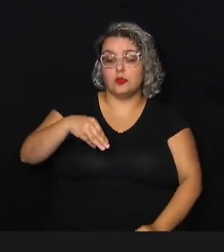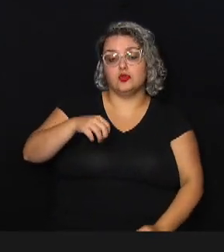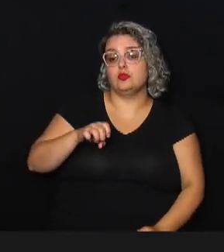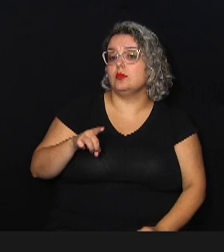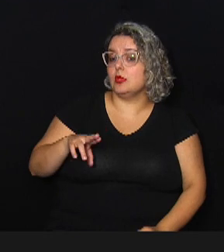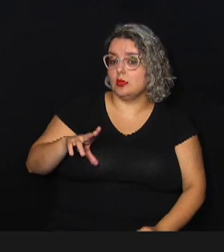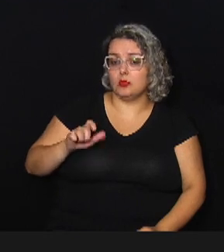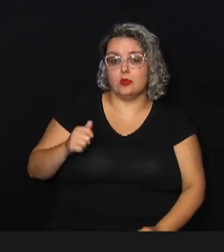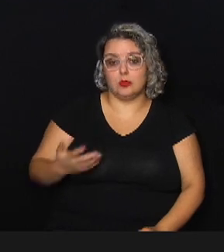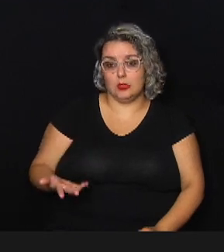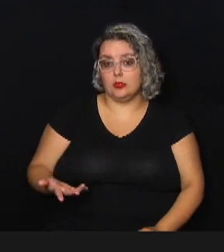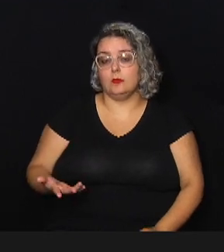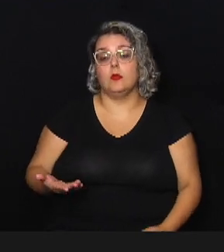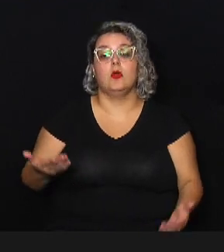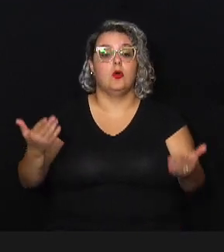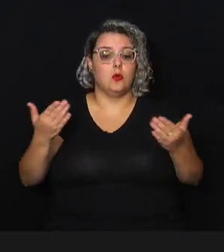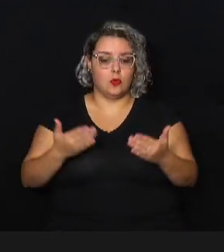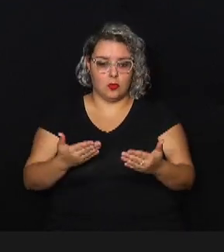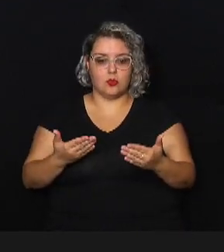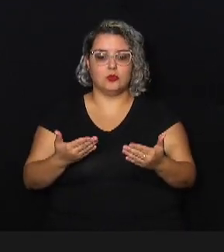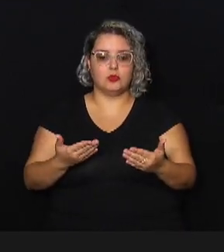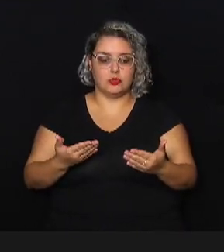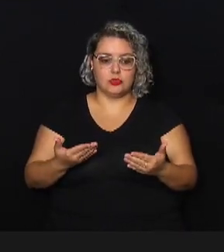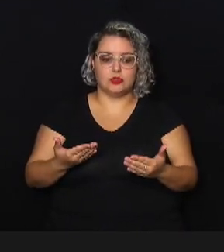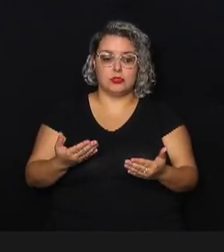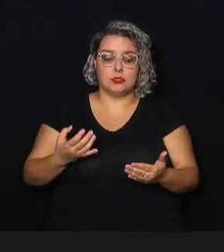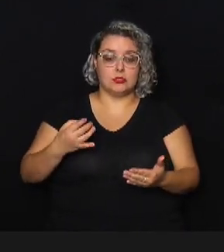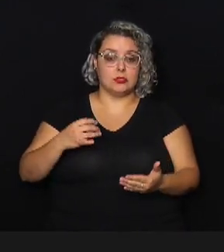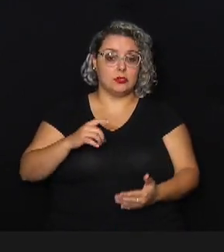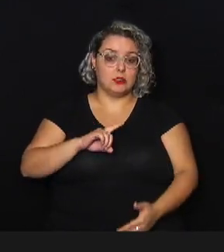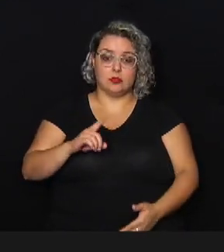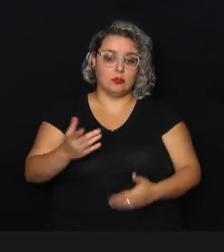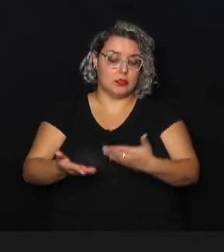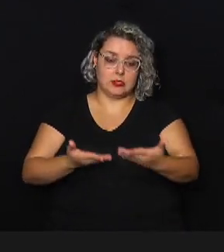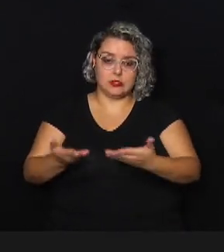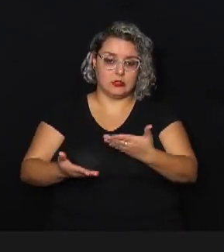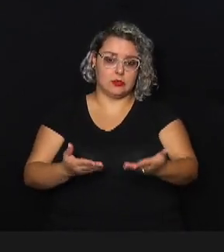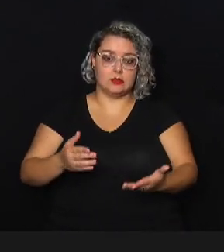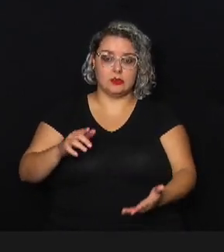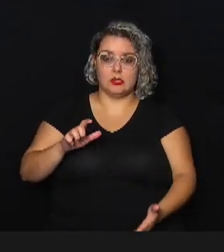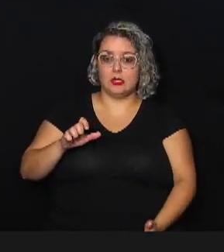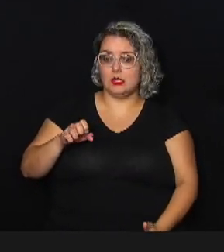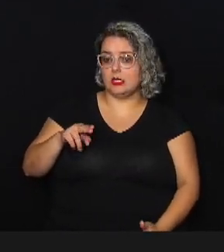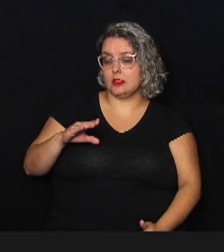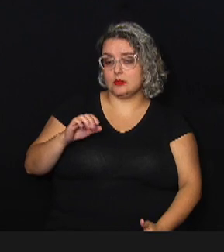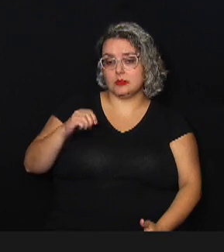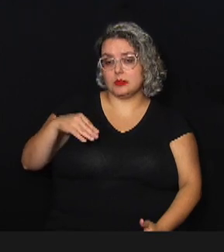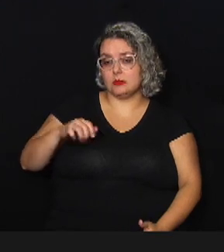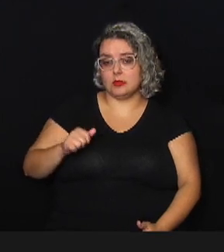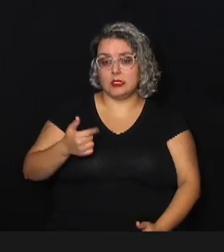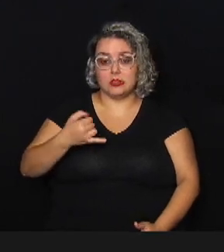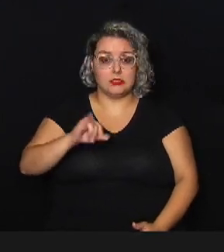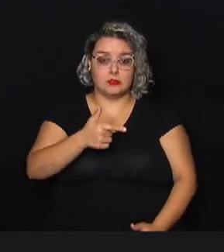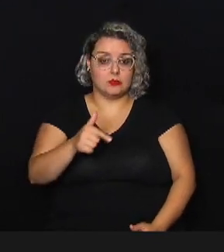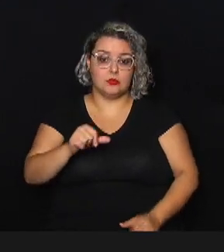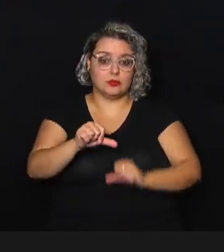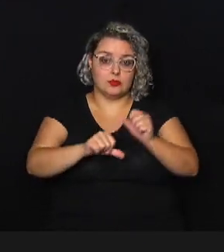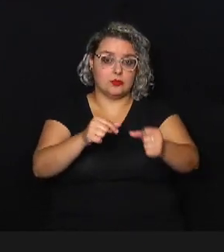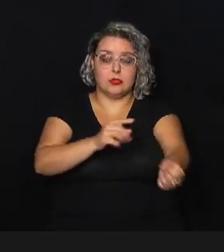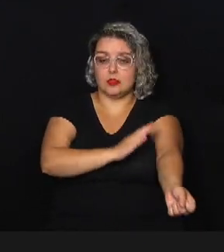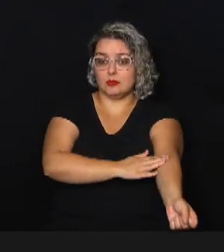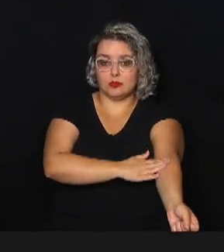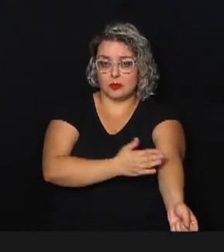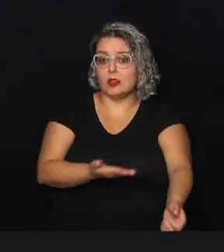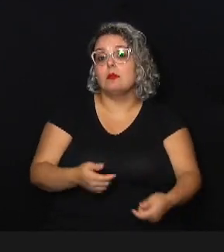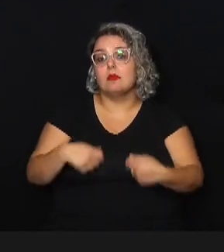de sangue. Hoje, você não faz tratamento de leucemia, por exemplo, sem transfusão de sangue. Não tem como,